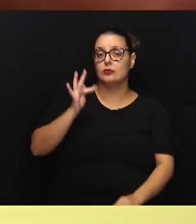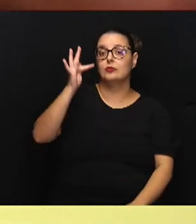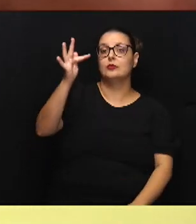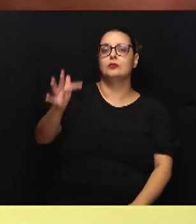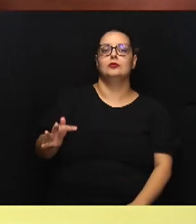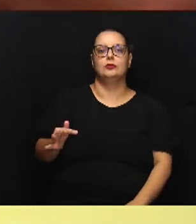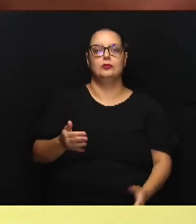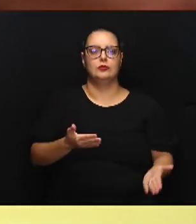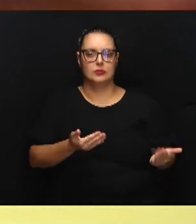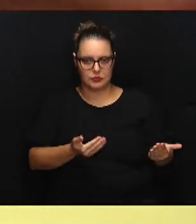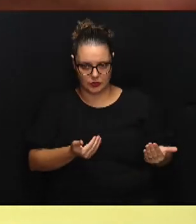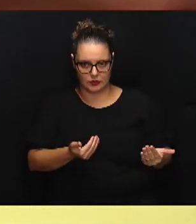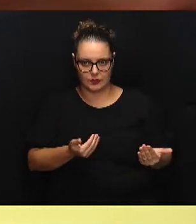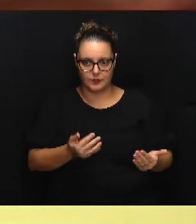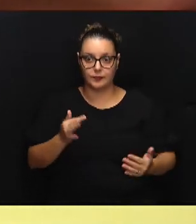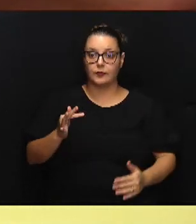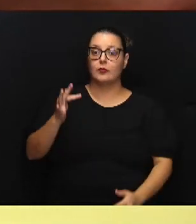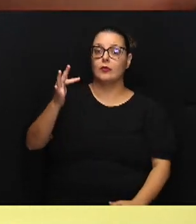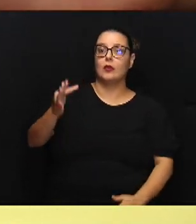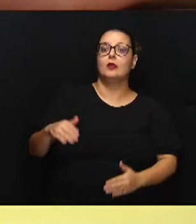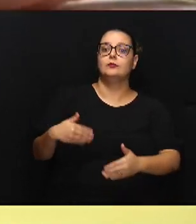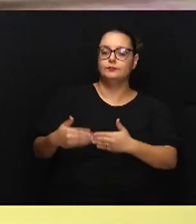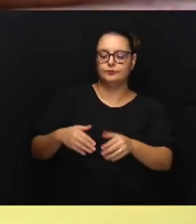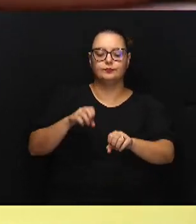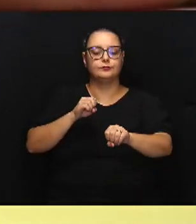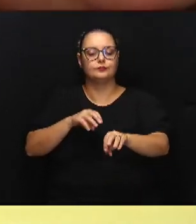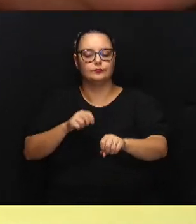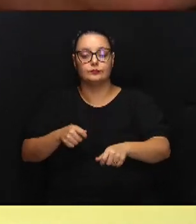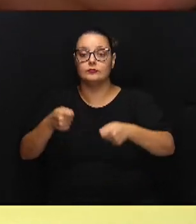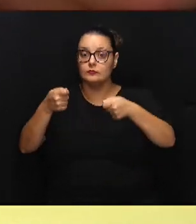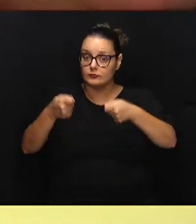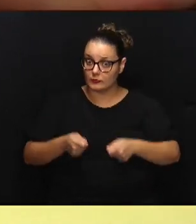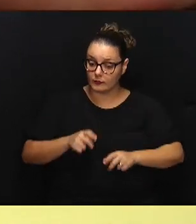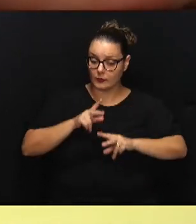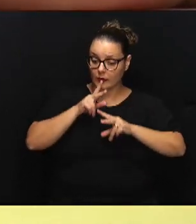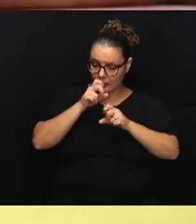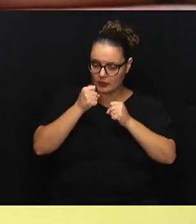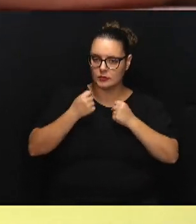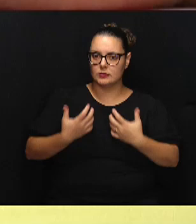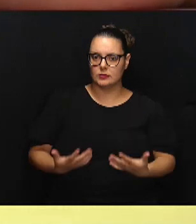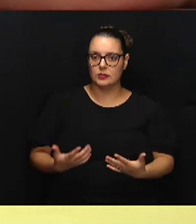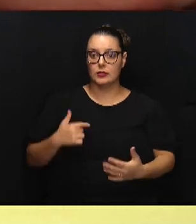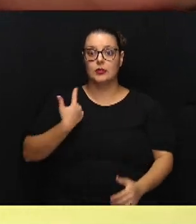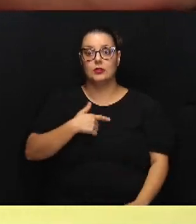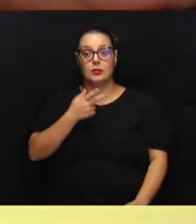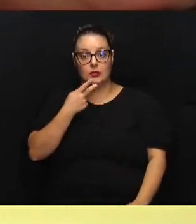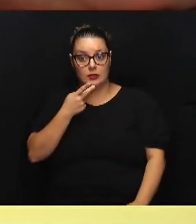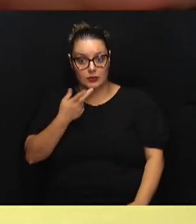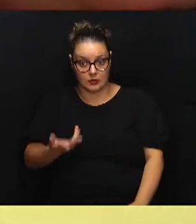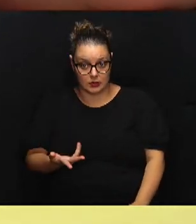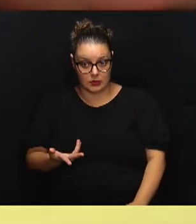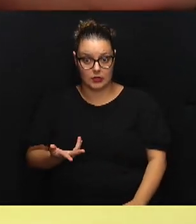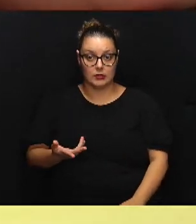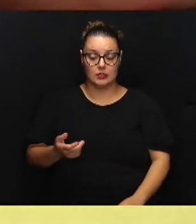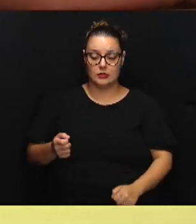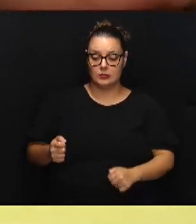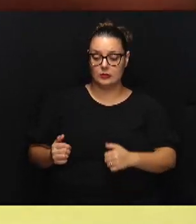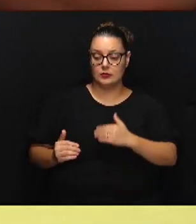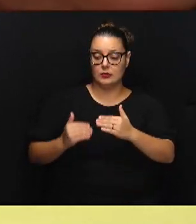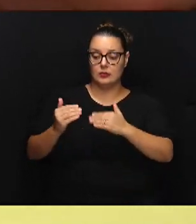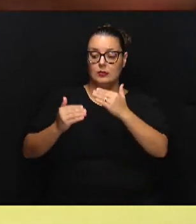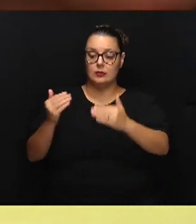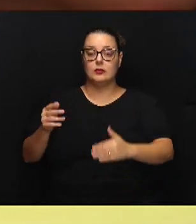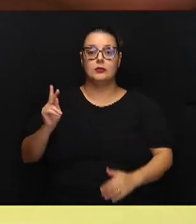juventude. E esse futuro vai passar por uma educação mais consistente. E também estamos falando, na verdade, da formação de docentes,